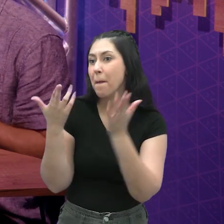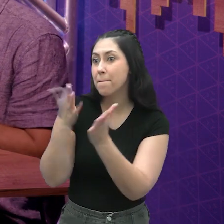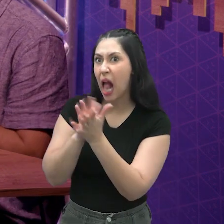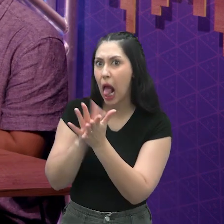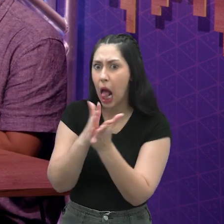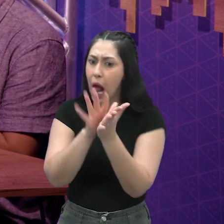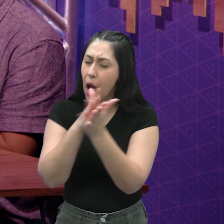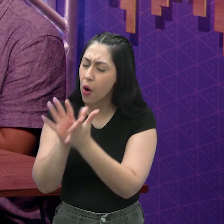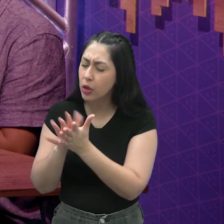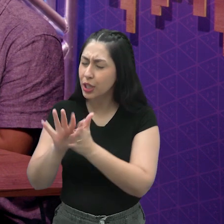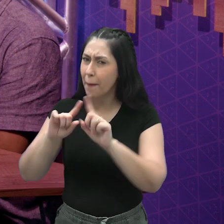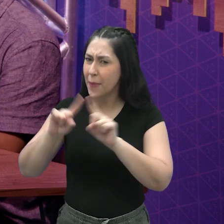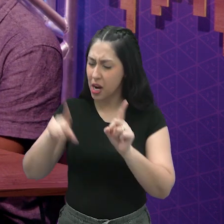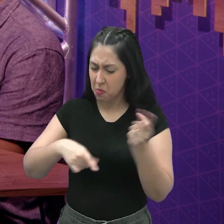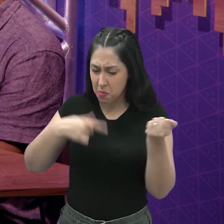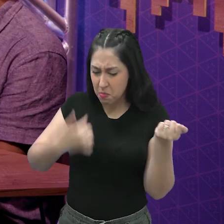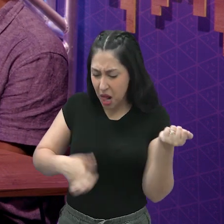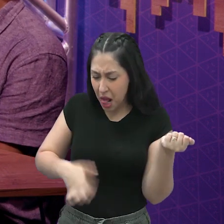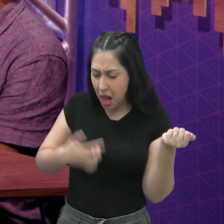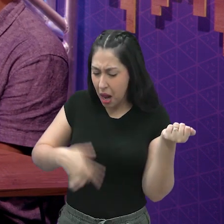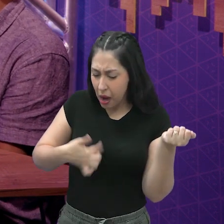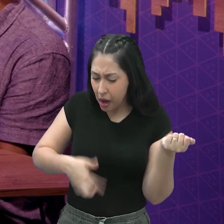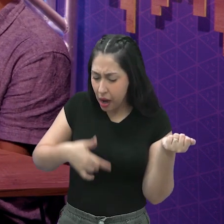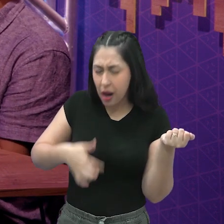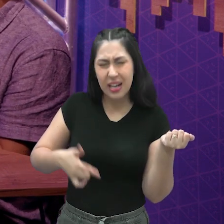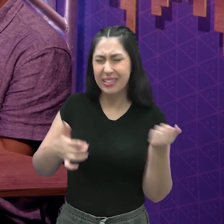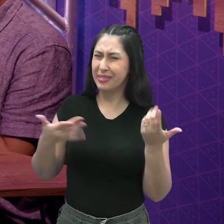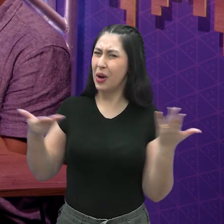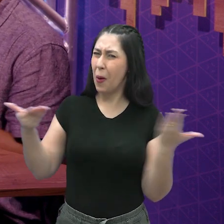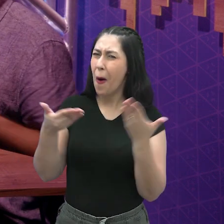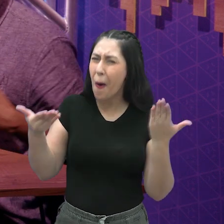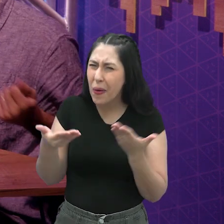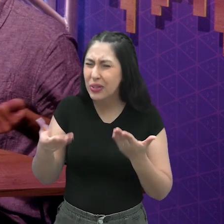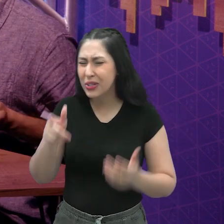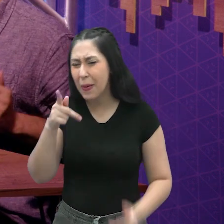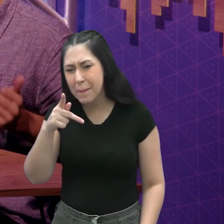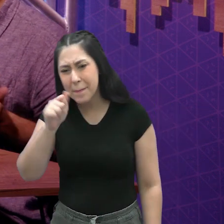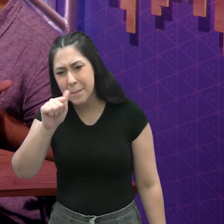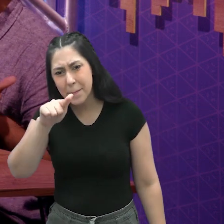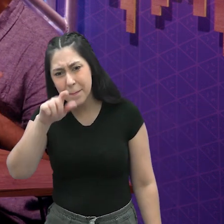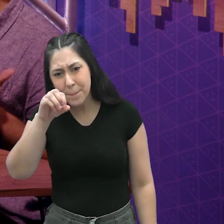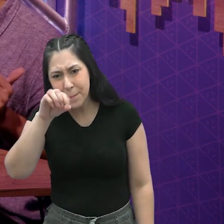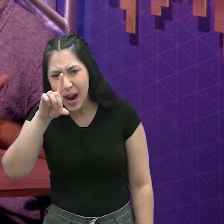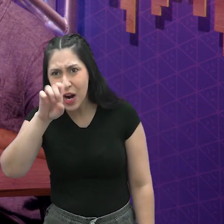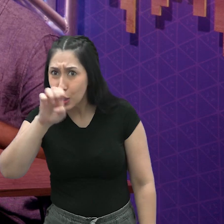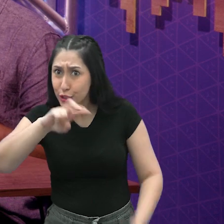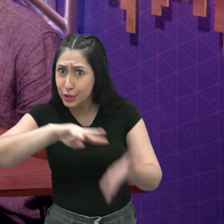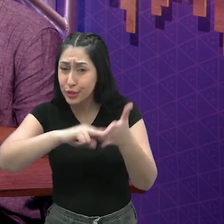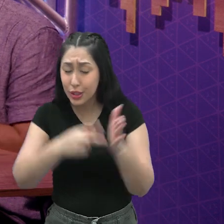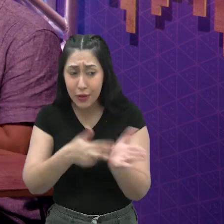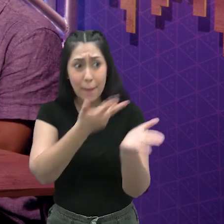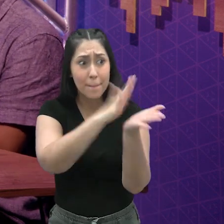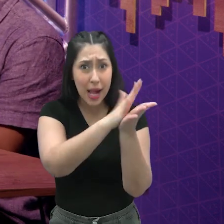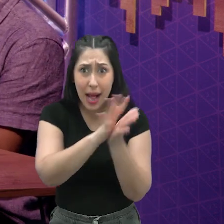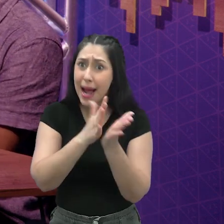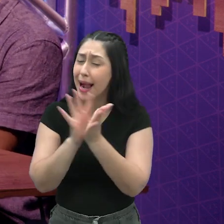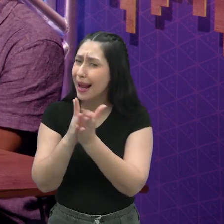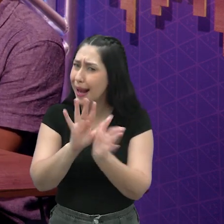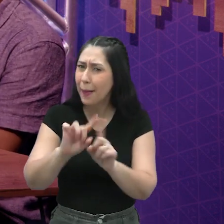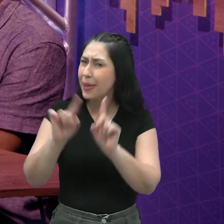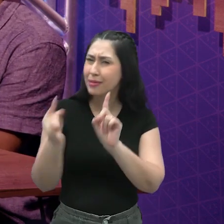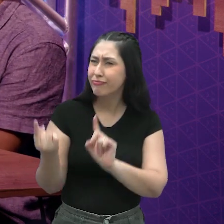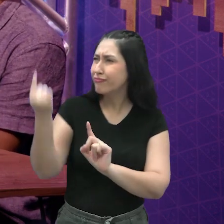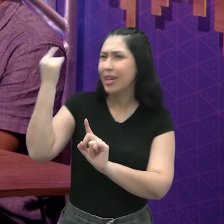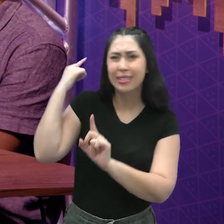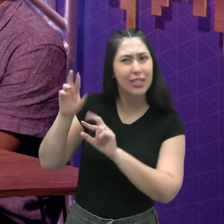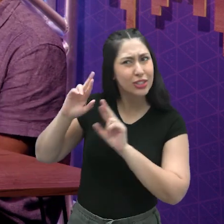viola. Então, e pagode pra gente hoje é você sacar um pandeirinho ali, entendeu? Mas pra ele, na época,